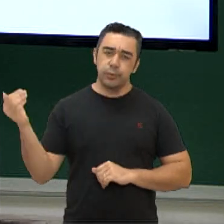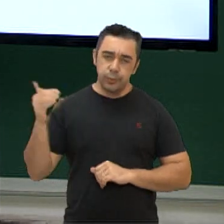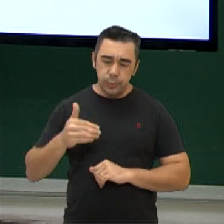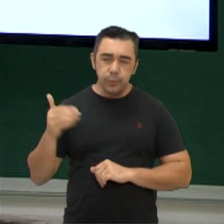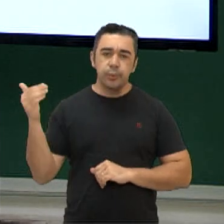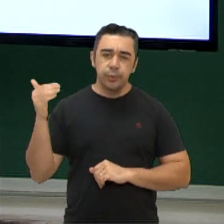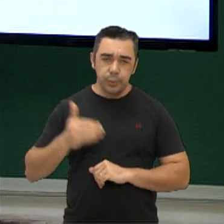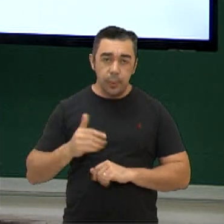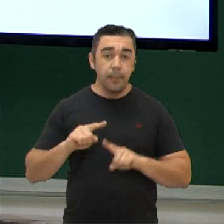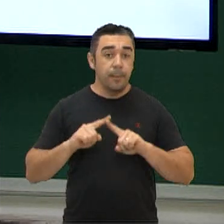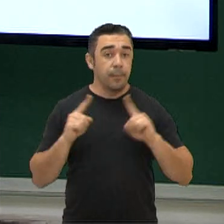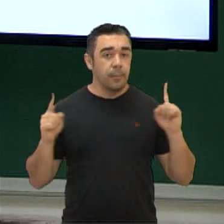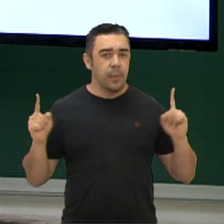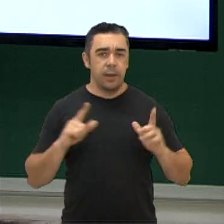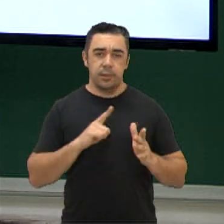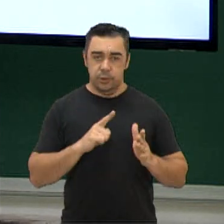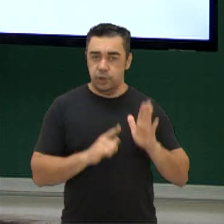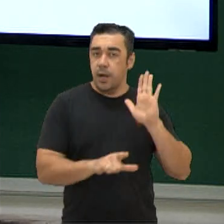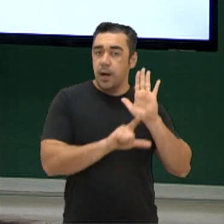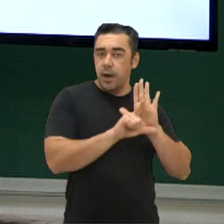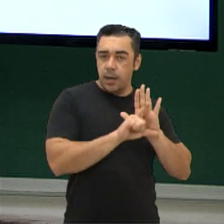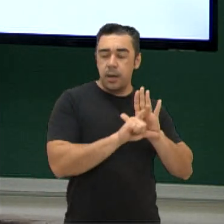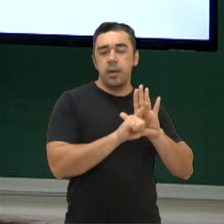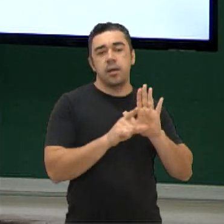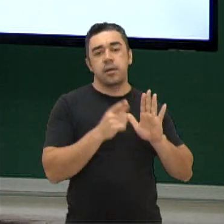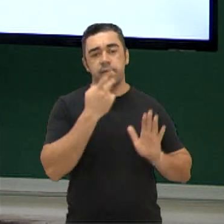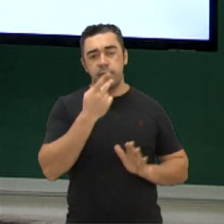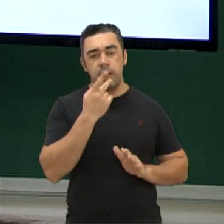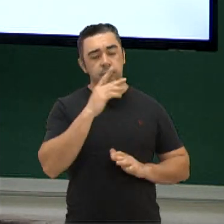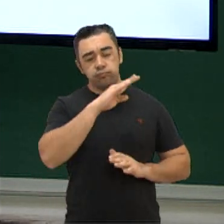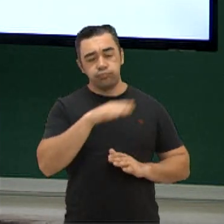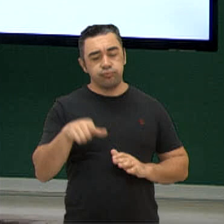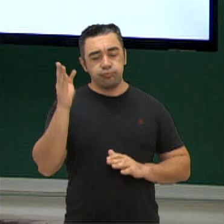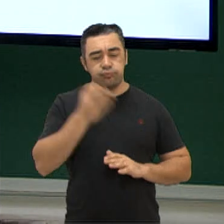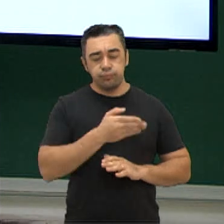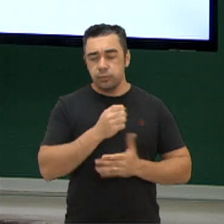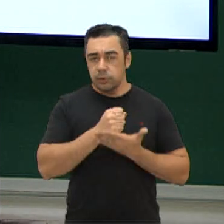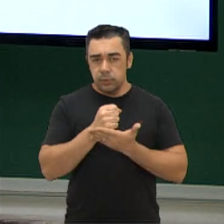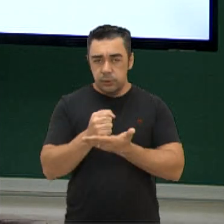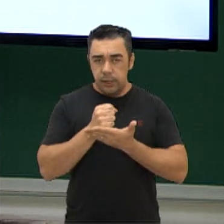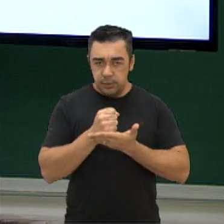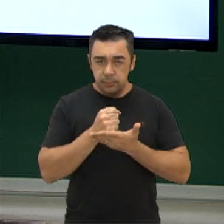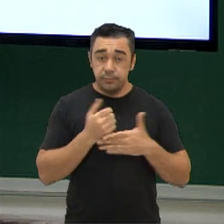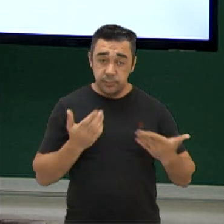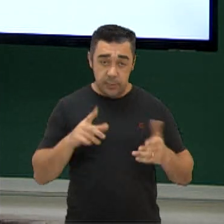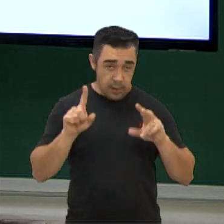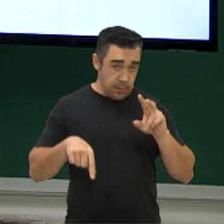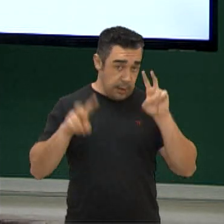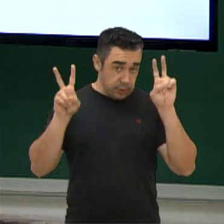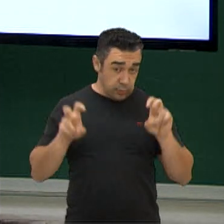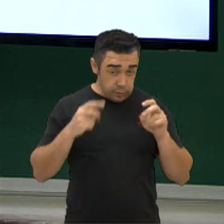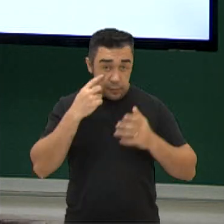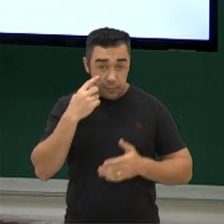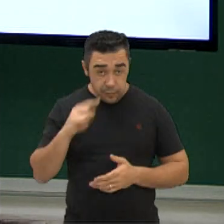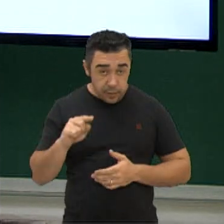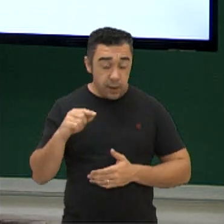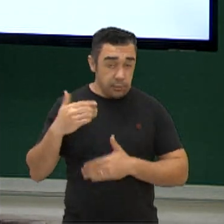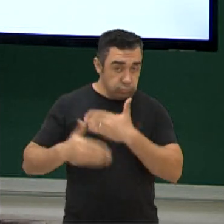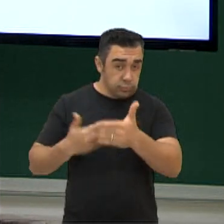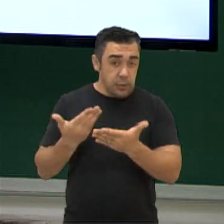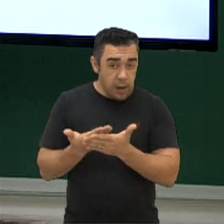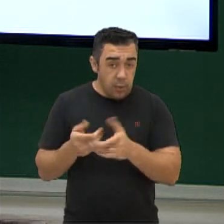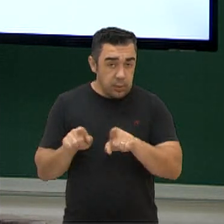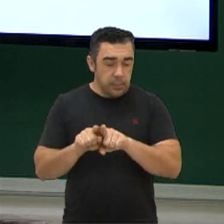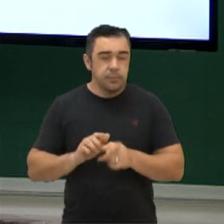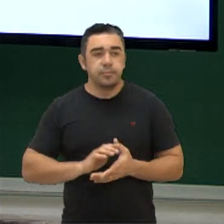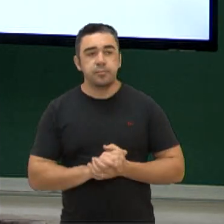data, né? Continuou, sim, a entrada de escravos no Brasil a partir de 1850 e esse é um assunto que nós vamos ver nas aulas de